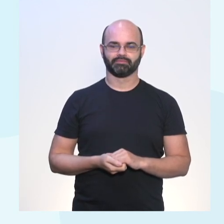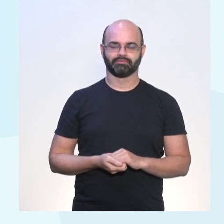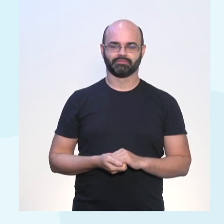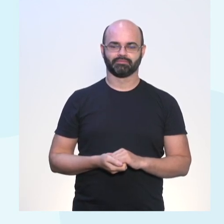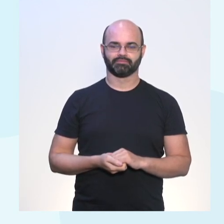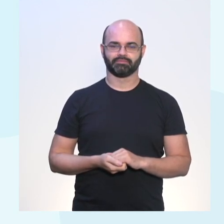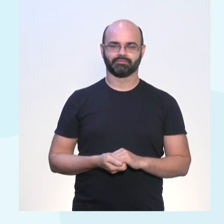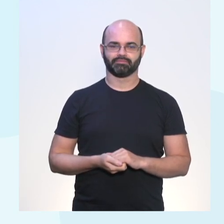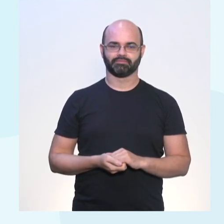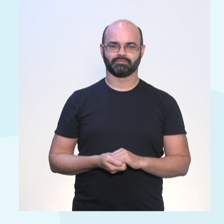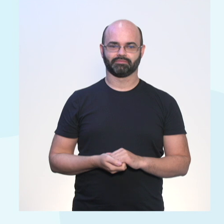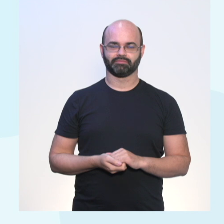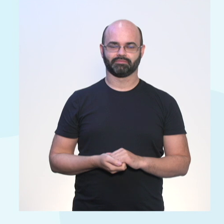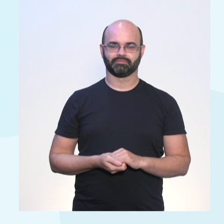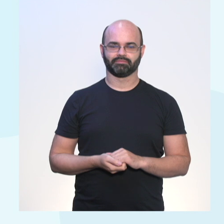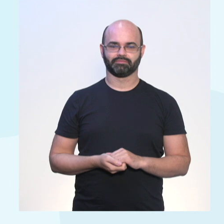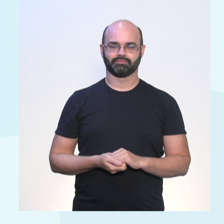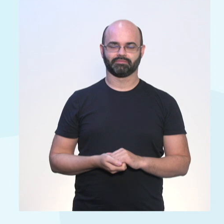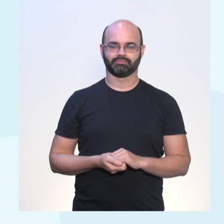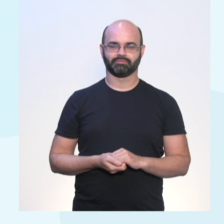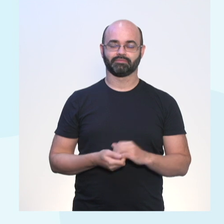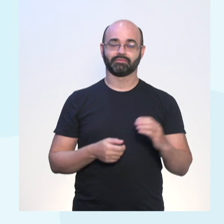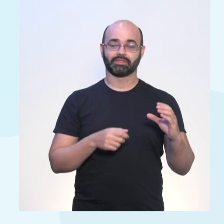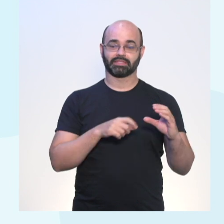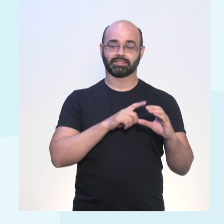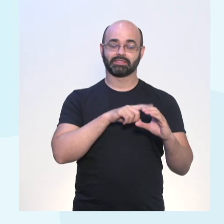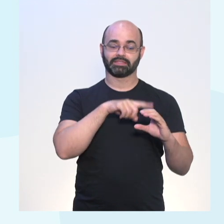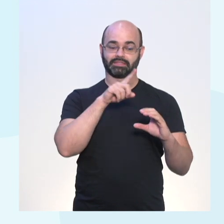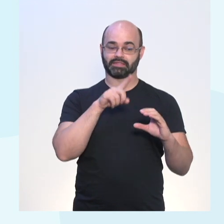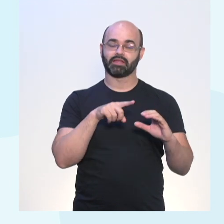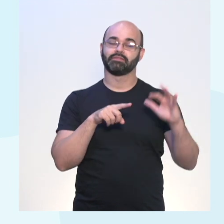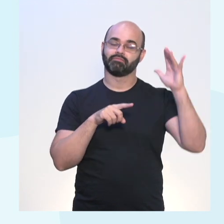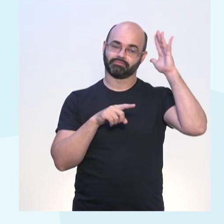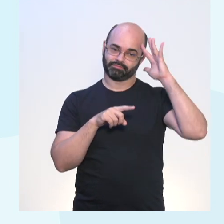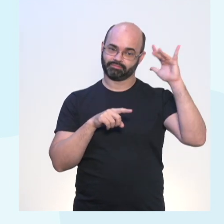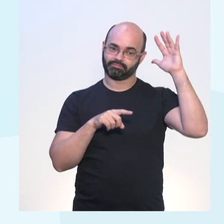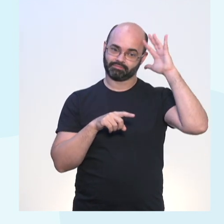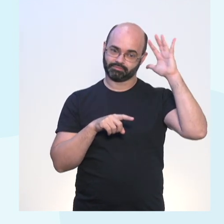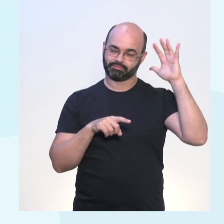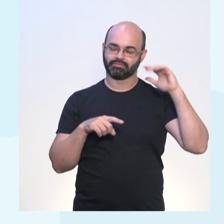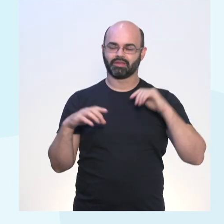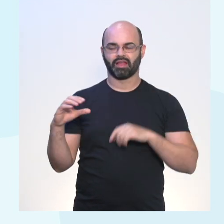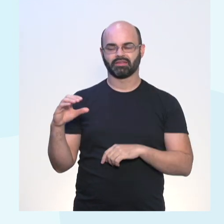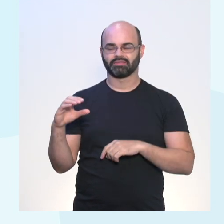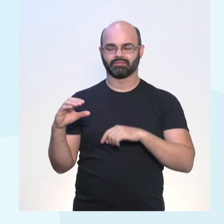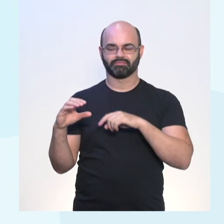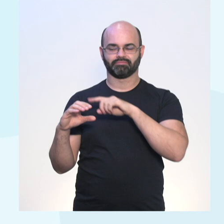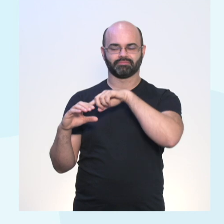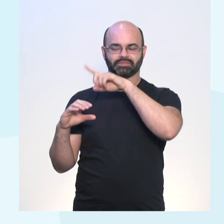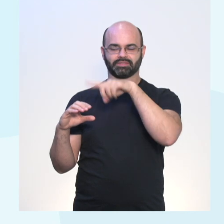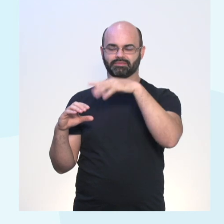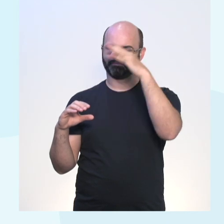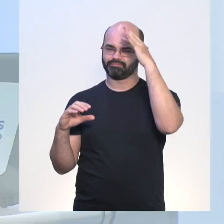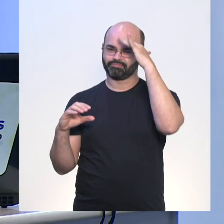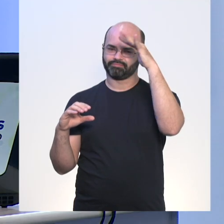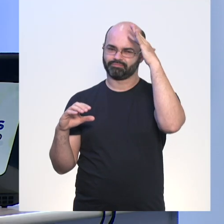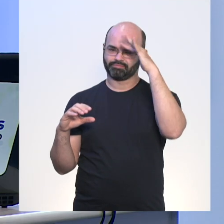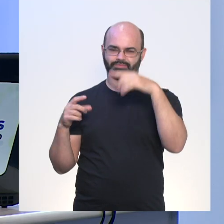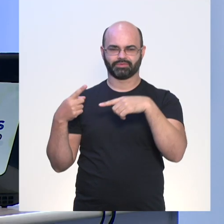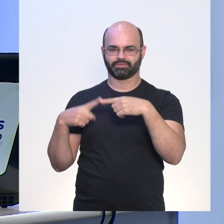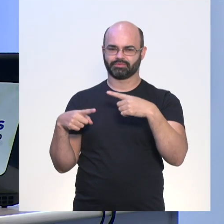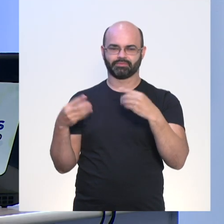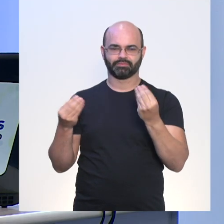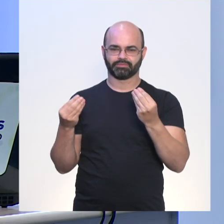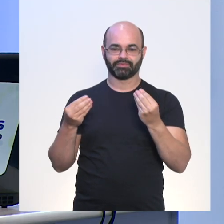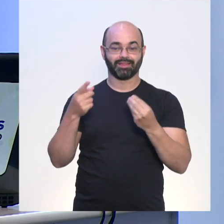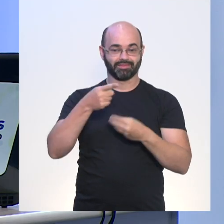permite distinguir uma teoria científica de uma não científica, agora vocês vão ficar chocados.